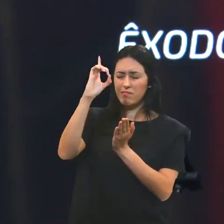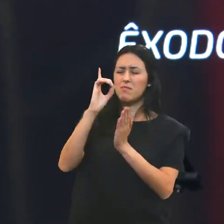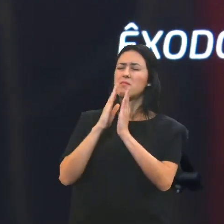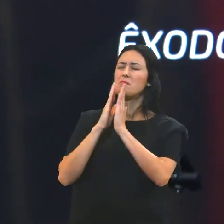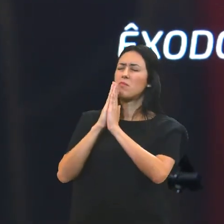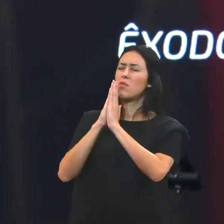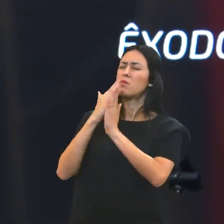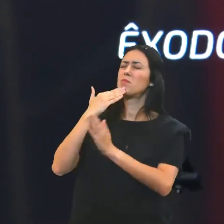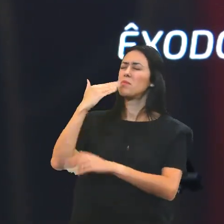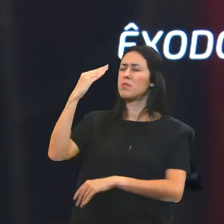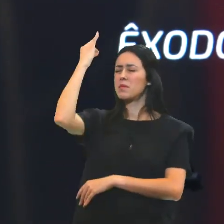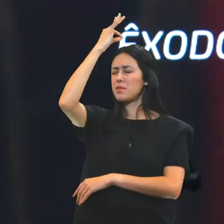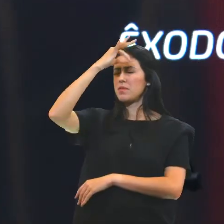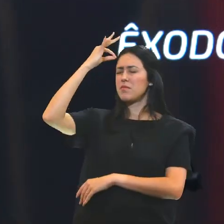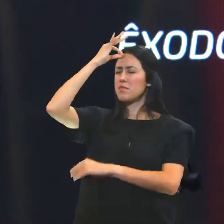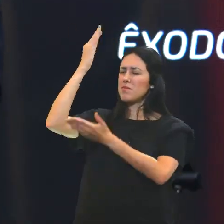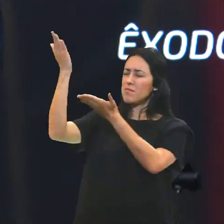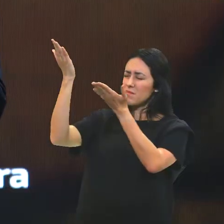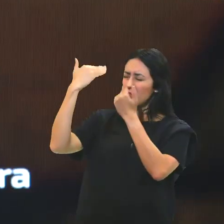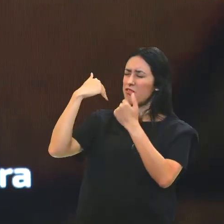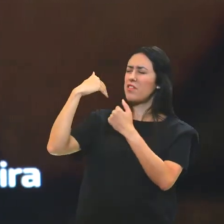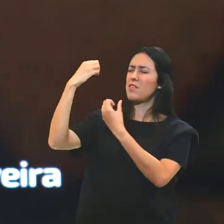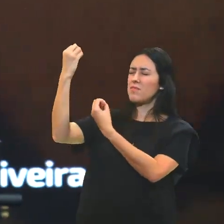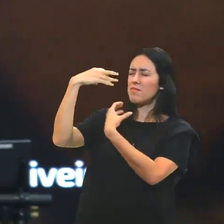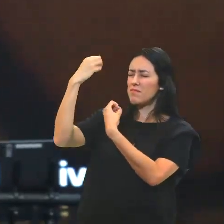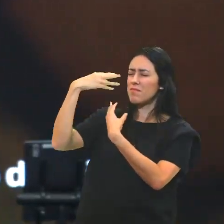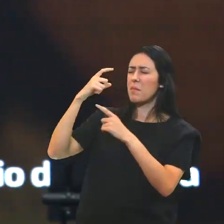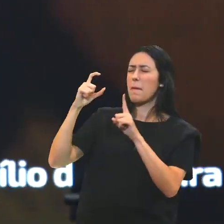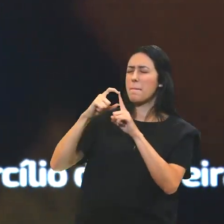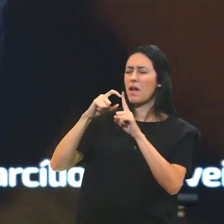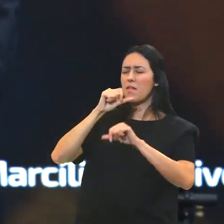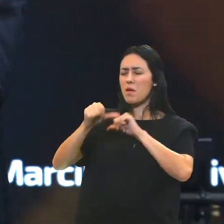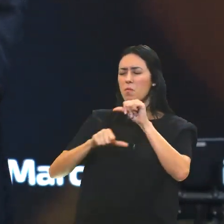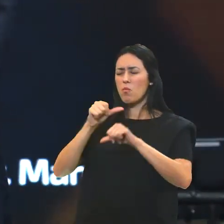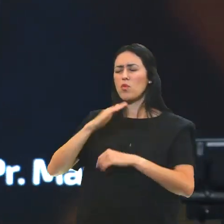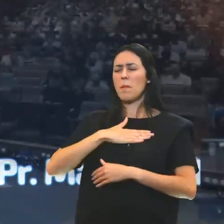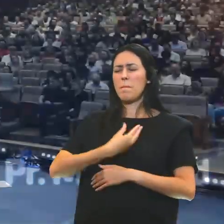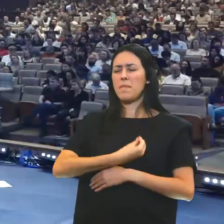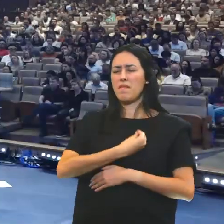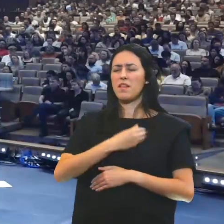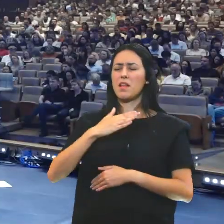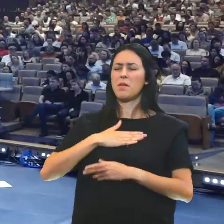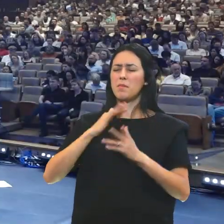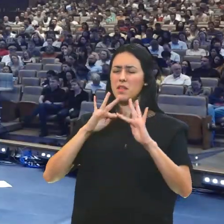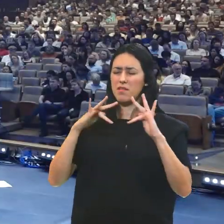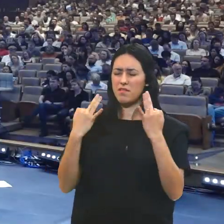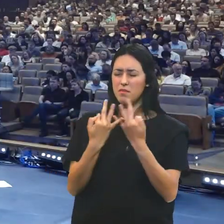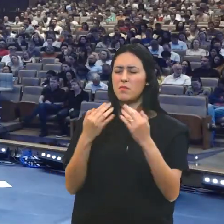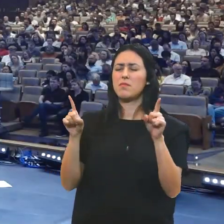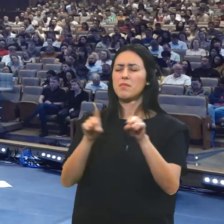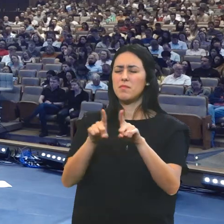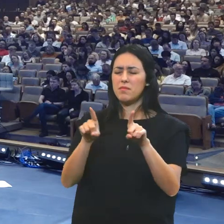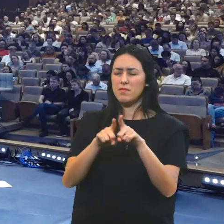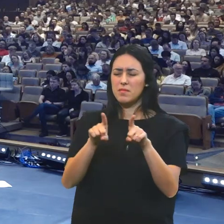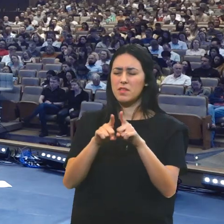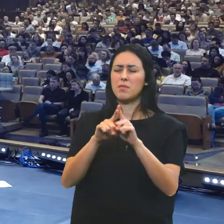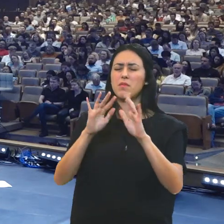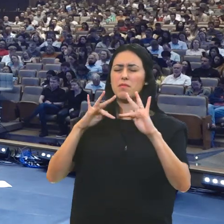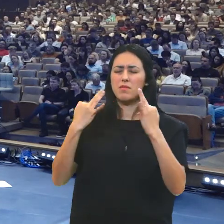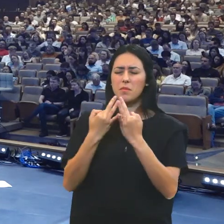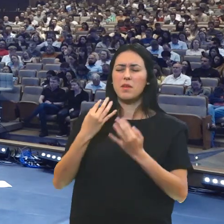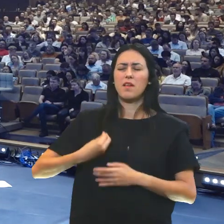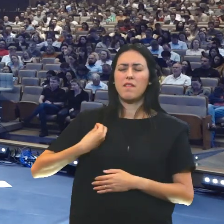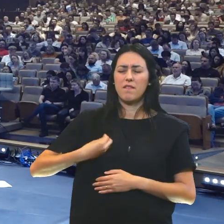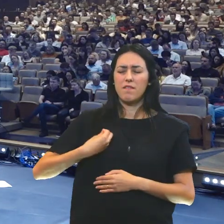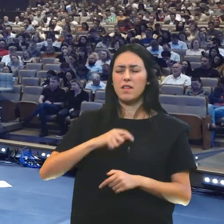Santo, vem, aplica a Tua Palavra e faz mudança na minha vida, na minha casa, mas também na casa e na vida de cada